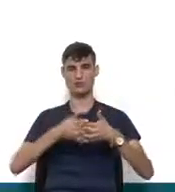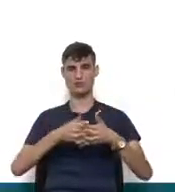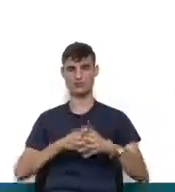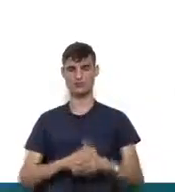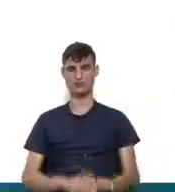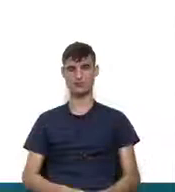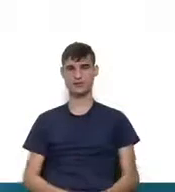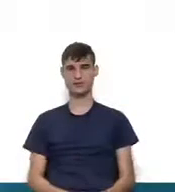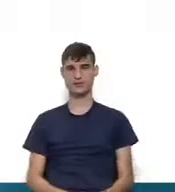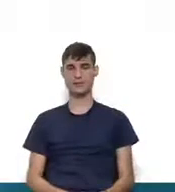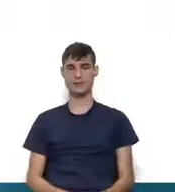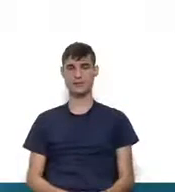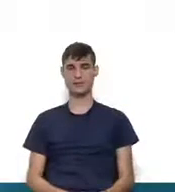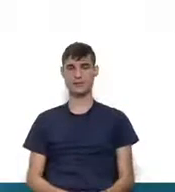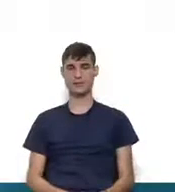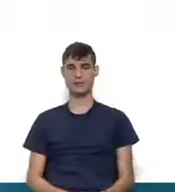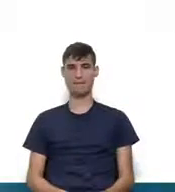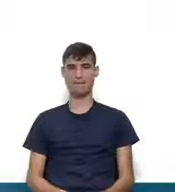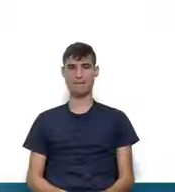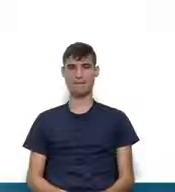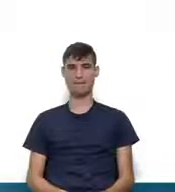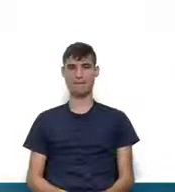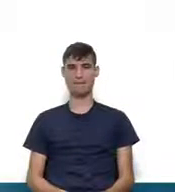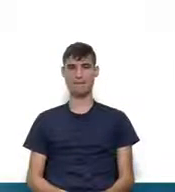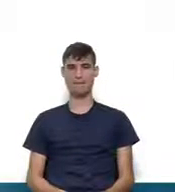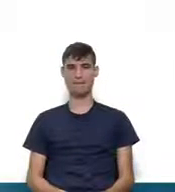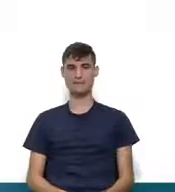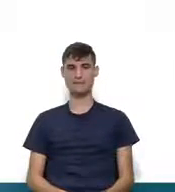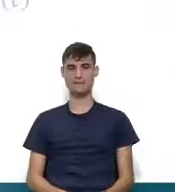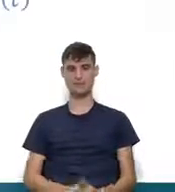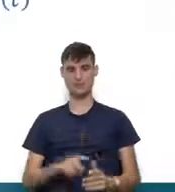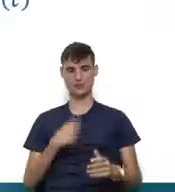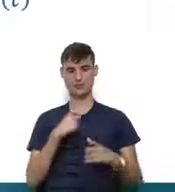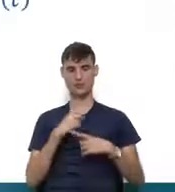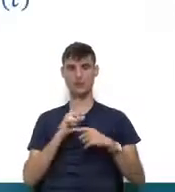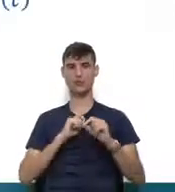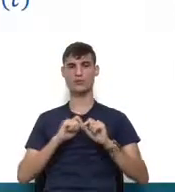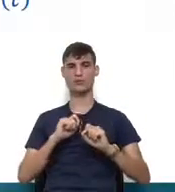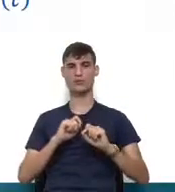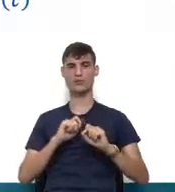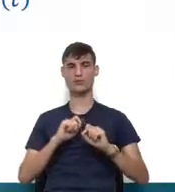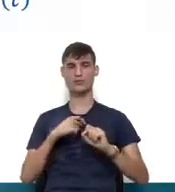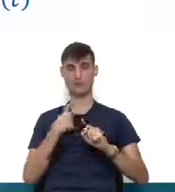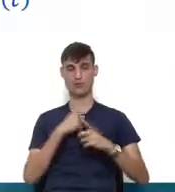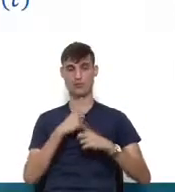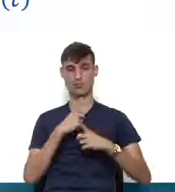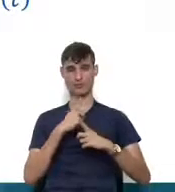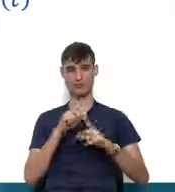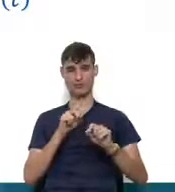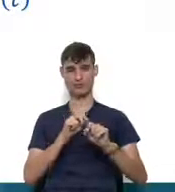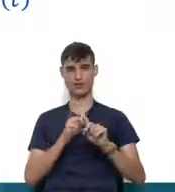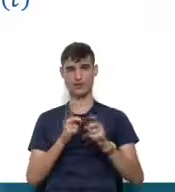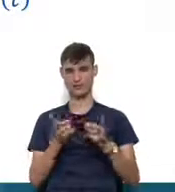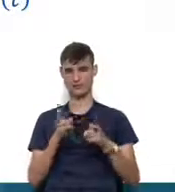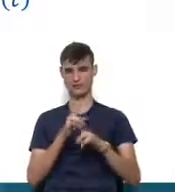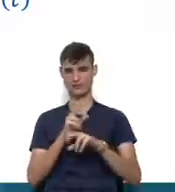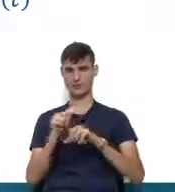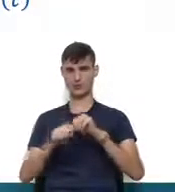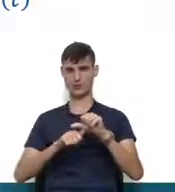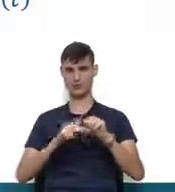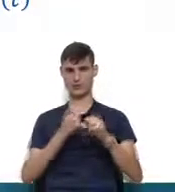eletromotriz, tá? Pensando nisso. Assim, a gente tem o seguinte. Nós temos, fazendo as substituições dos